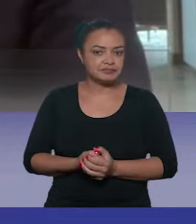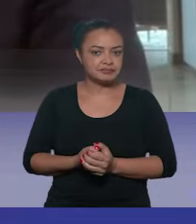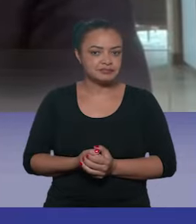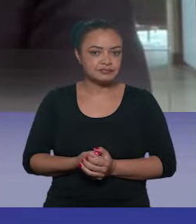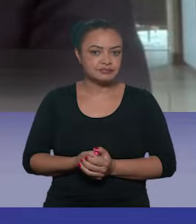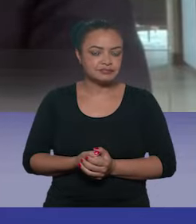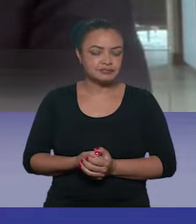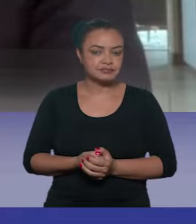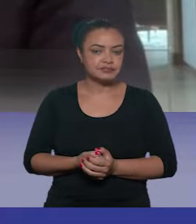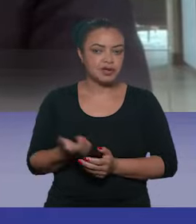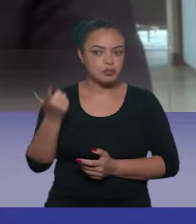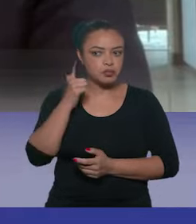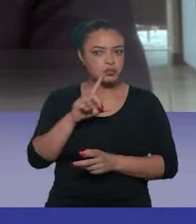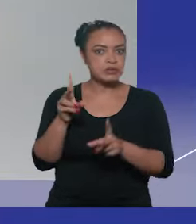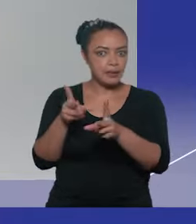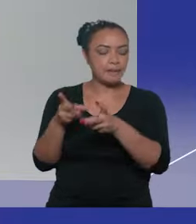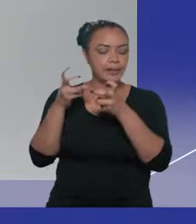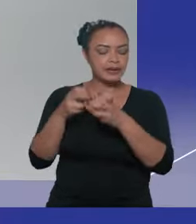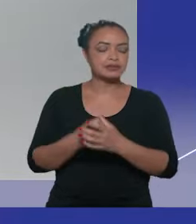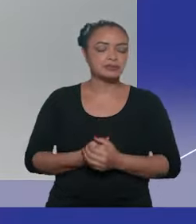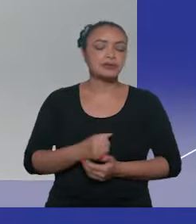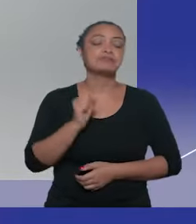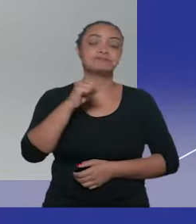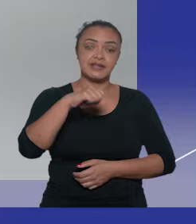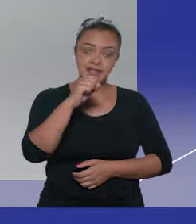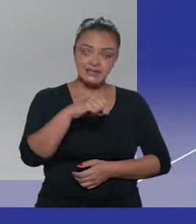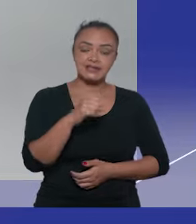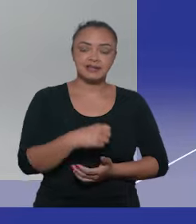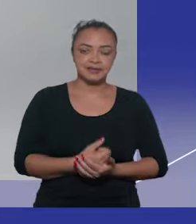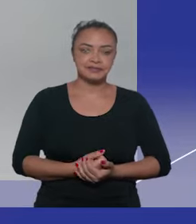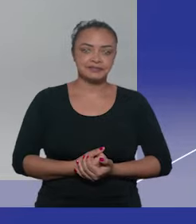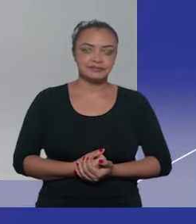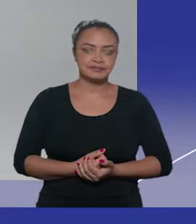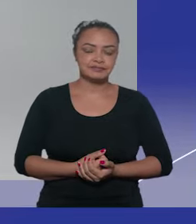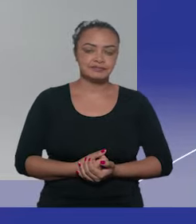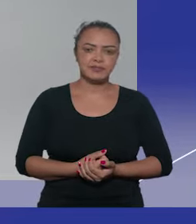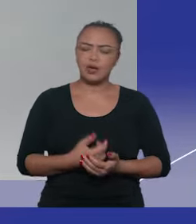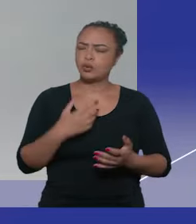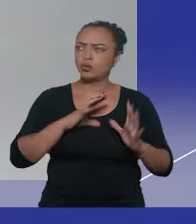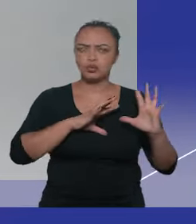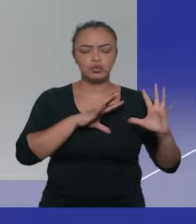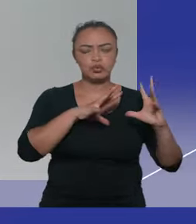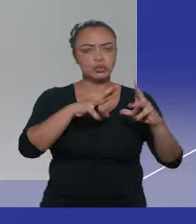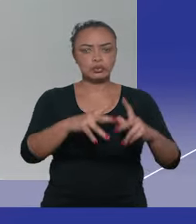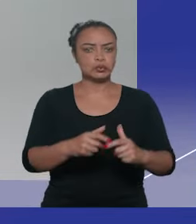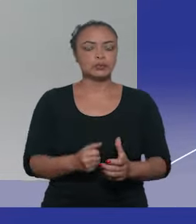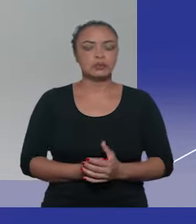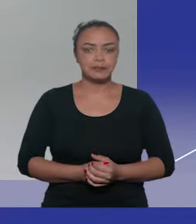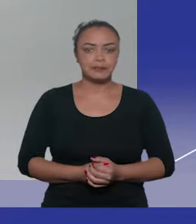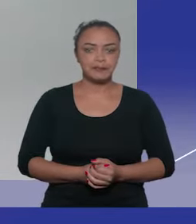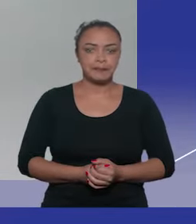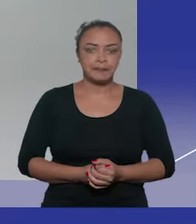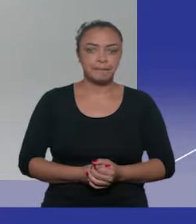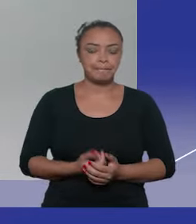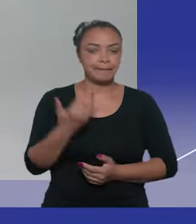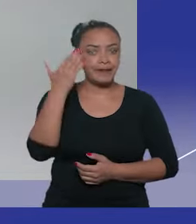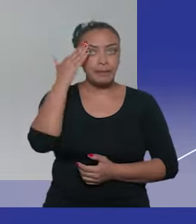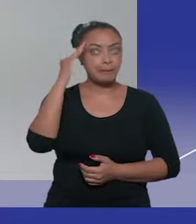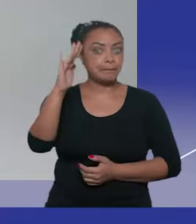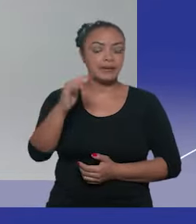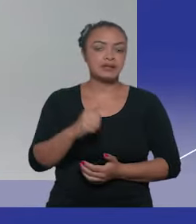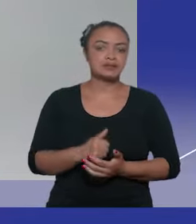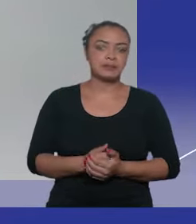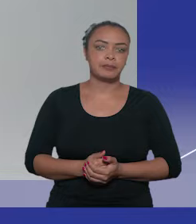deve ter sido bem palpável, né? As gorjetas, né? Exato. Não, tudo, todos os serviços, principalmente a questão